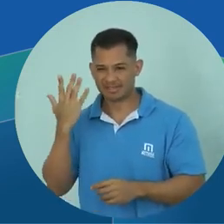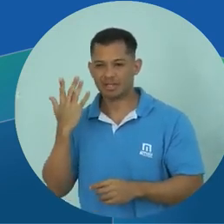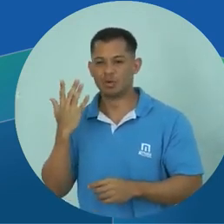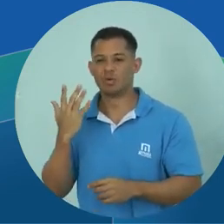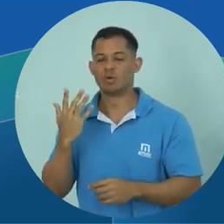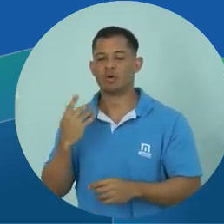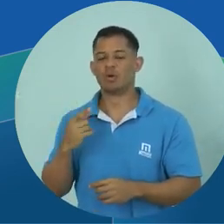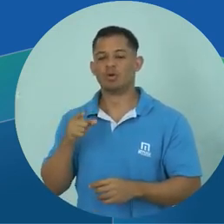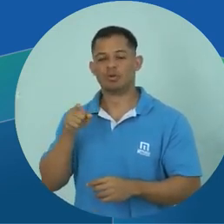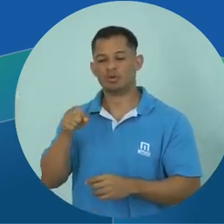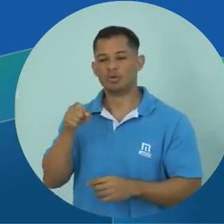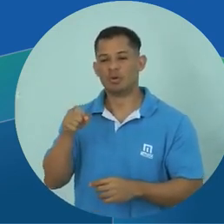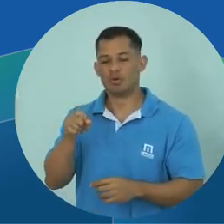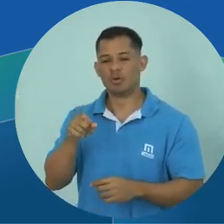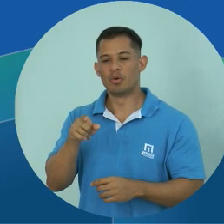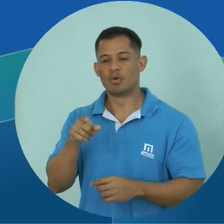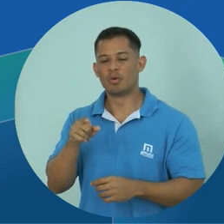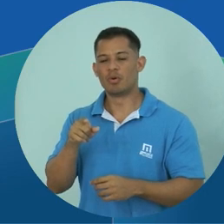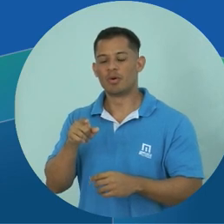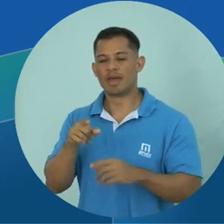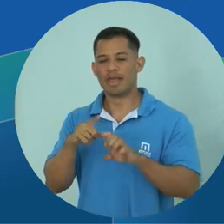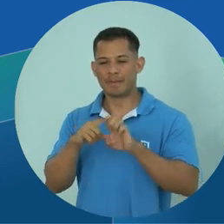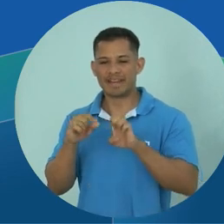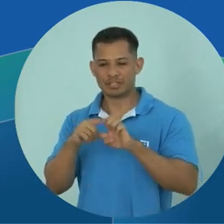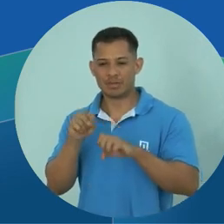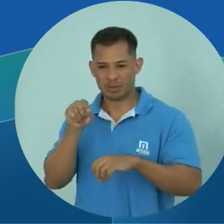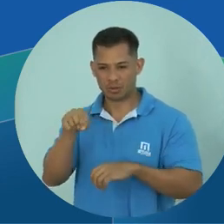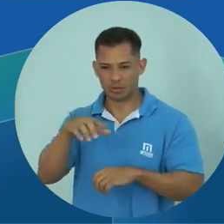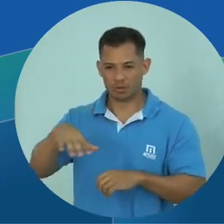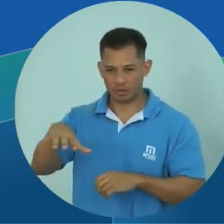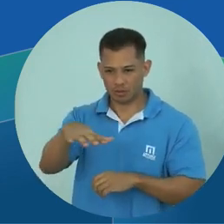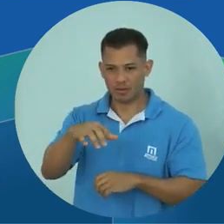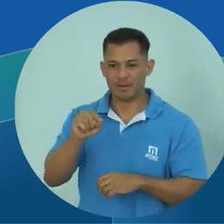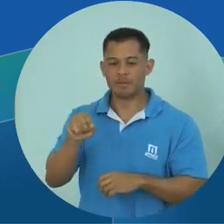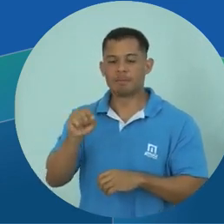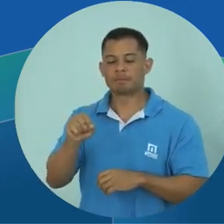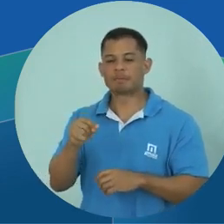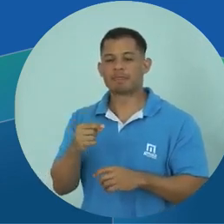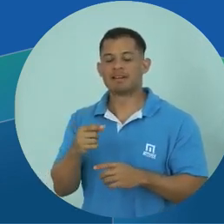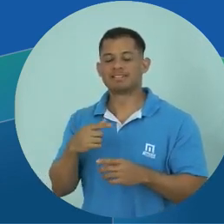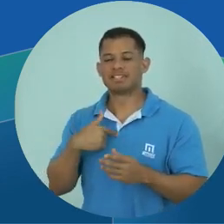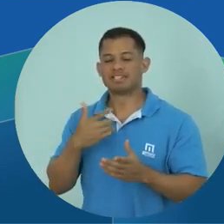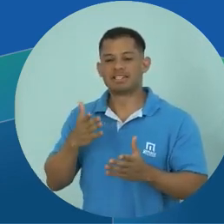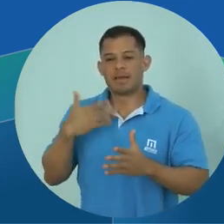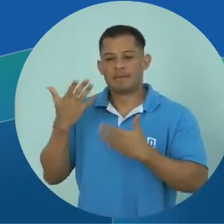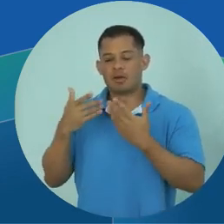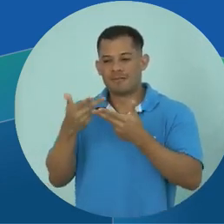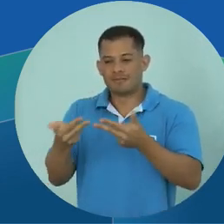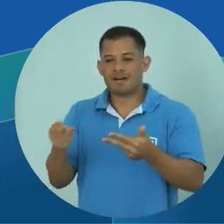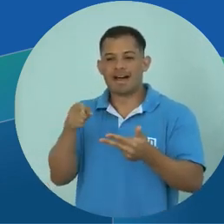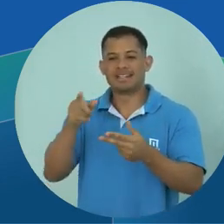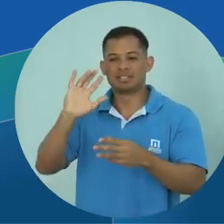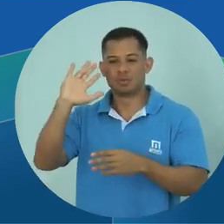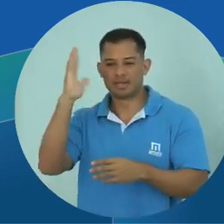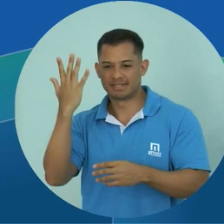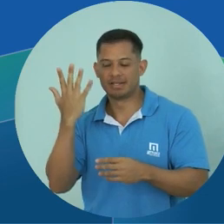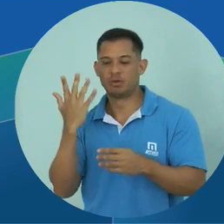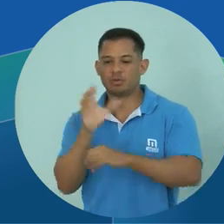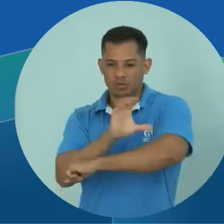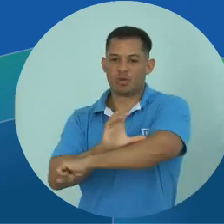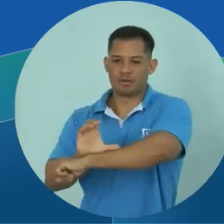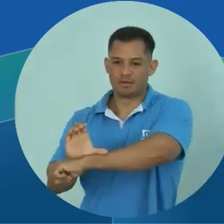implantado, com suas interferências, e a gente se deparou com diversas situações de concretagem que a gente teve